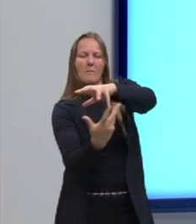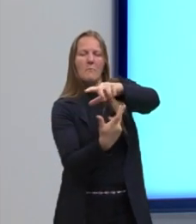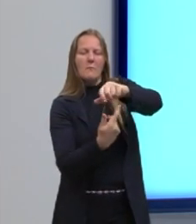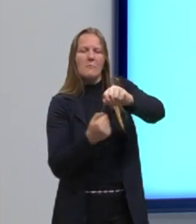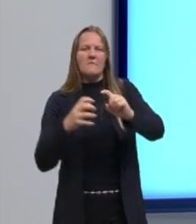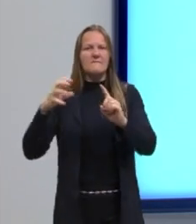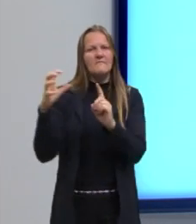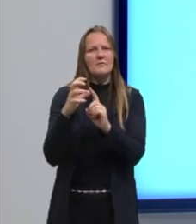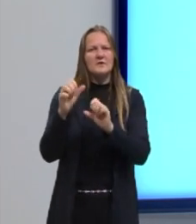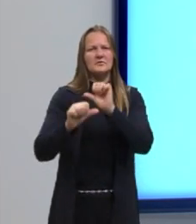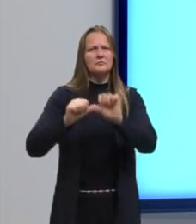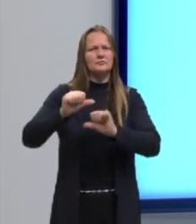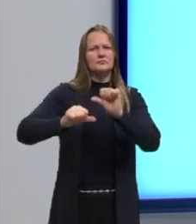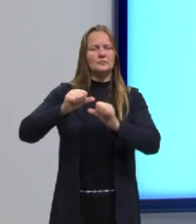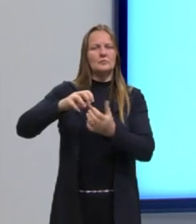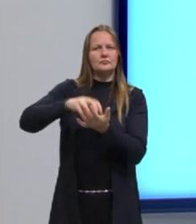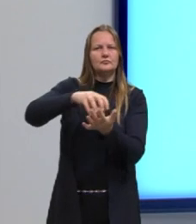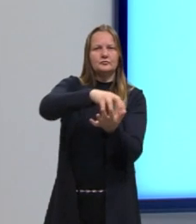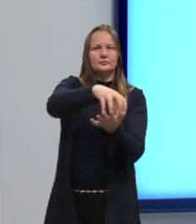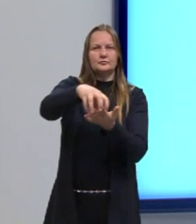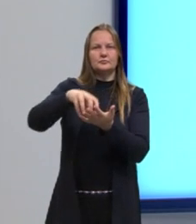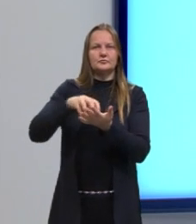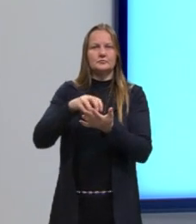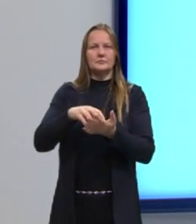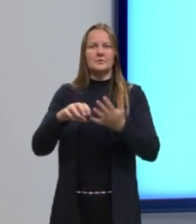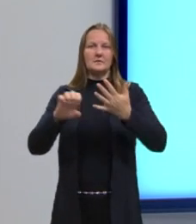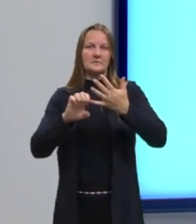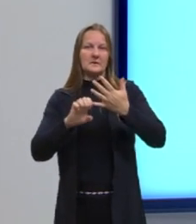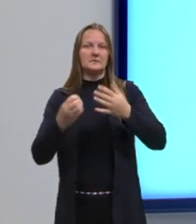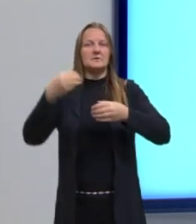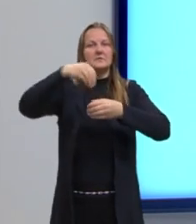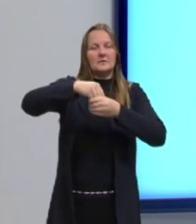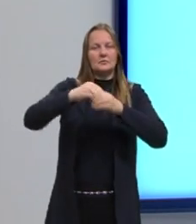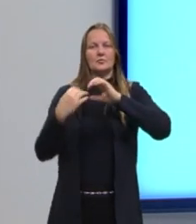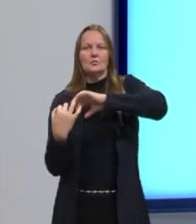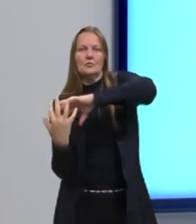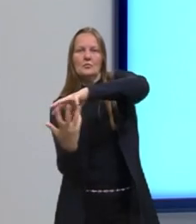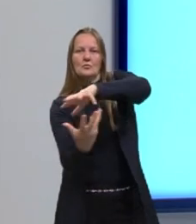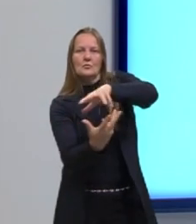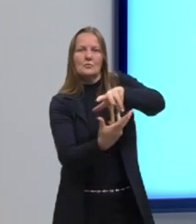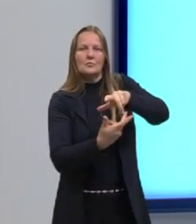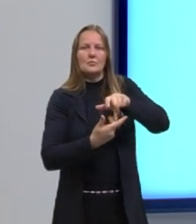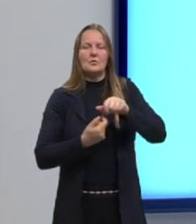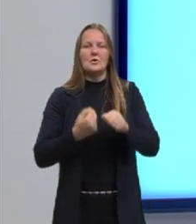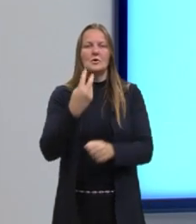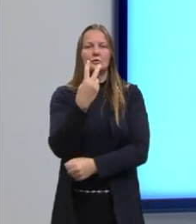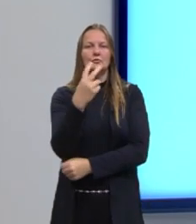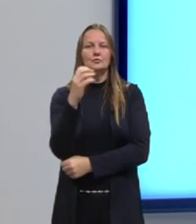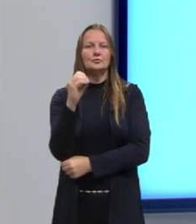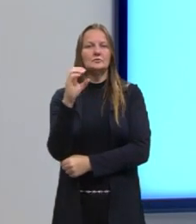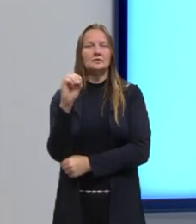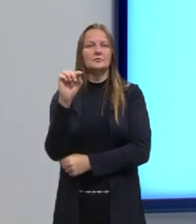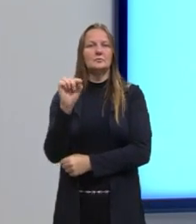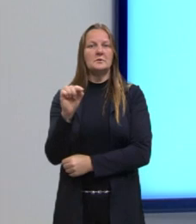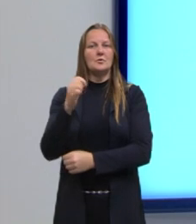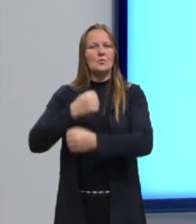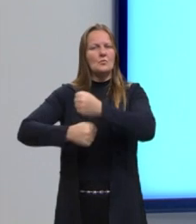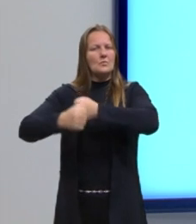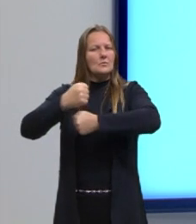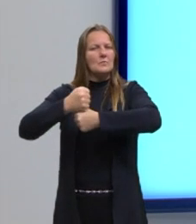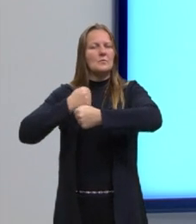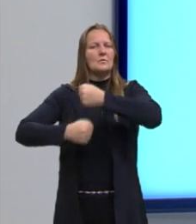uma ocupação Dessa espécie né que evoluiu a 200 mil anos mas elas